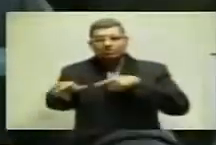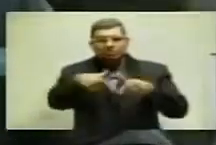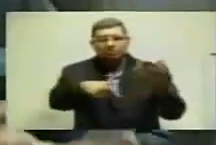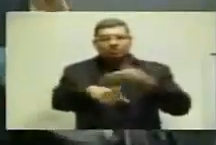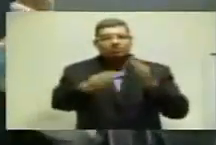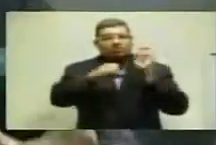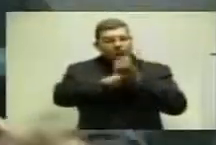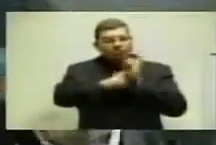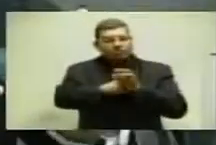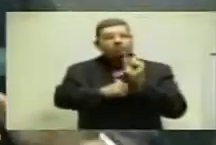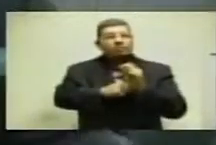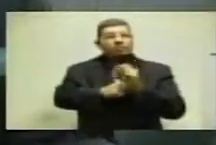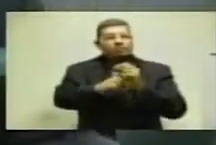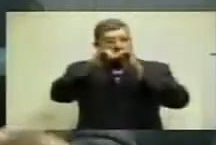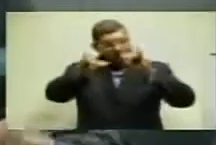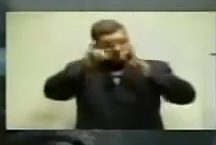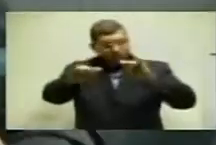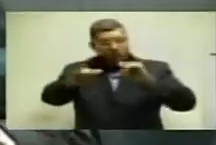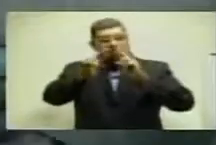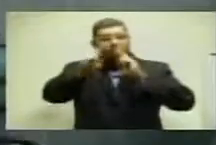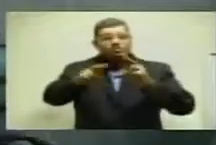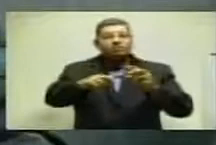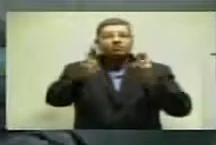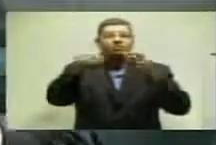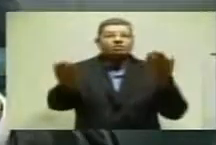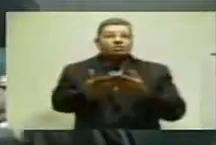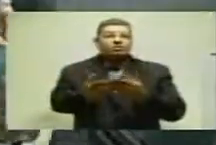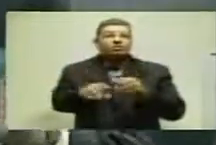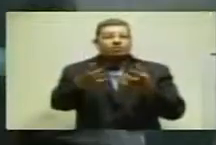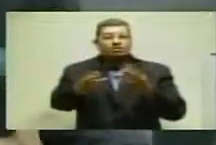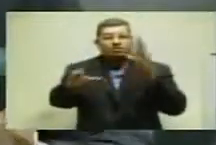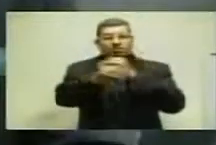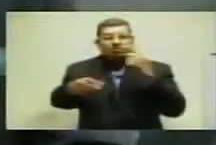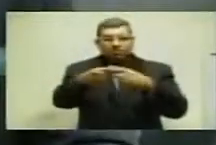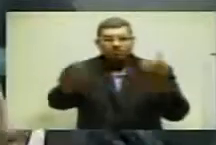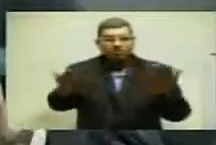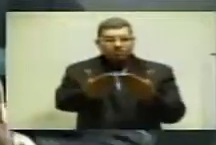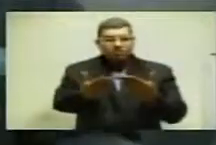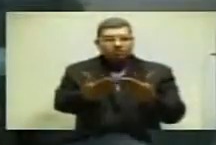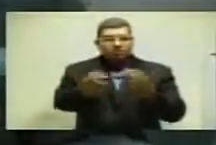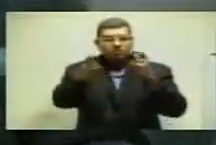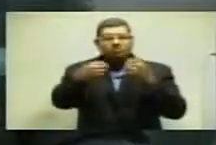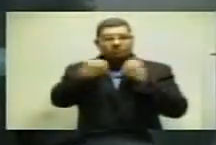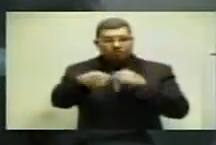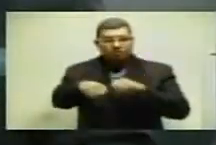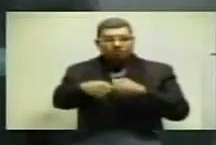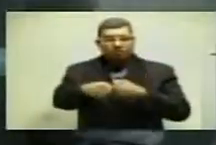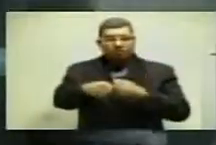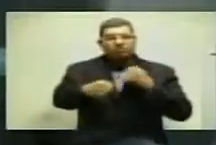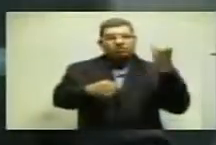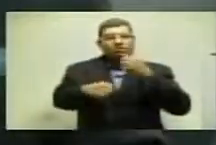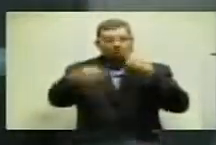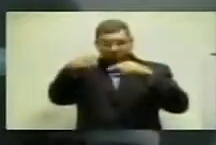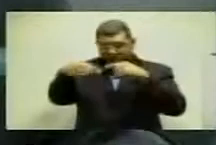municiando a casa de informações a respeito do tema. Mas quero concordar nesse ponto. O tema precisa ser alvo